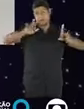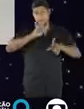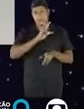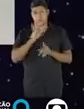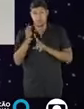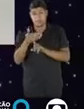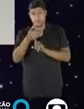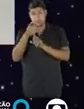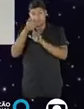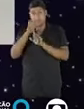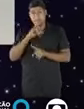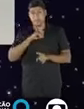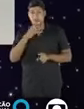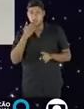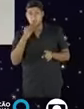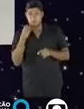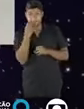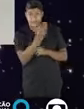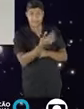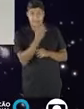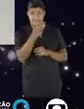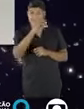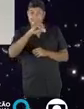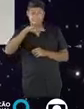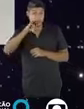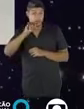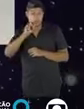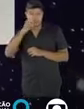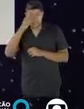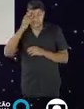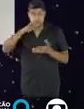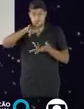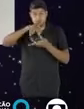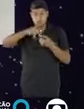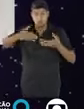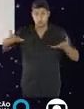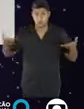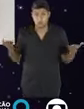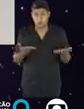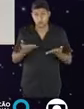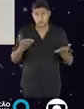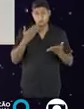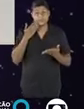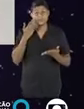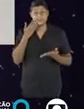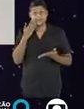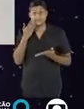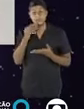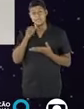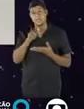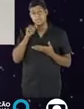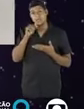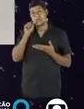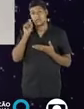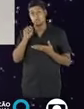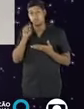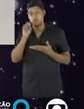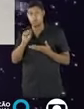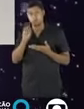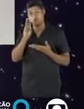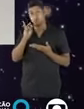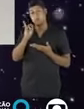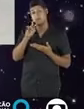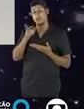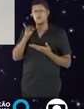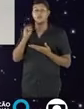tem comida para alimentar 10 bilhões de pessoas no mundo hoje. Somos 7,8 bilhões